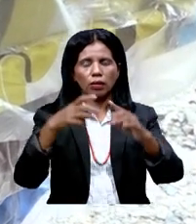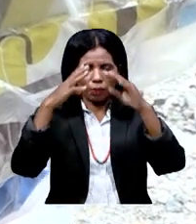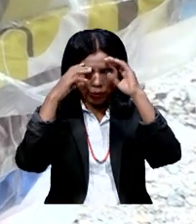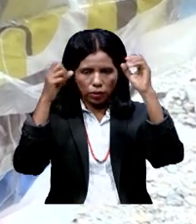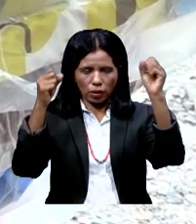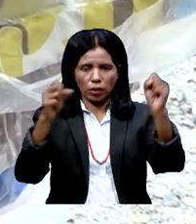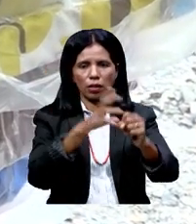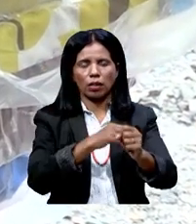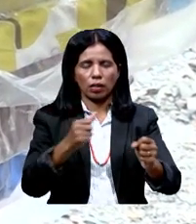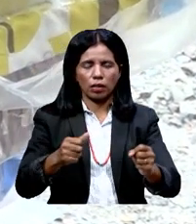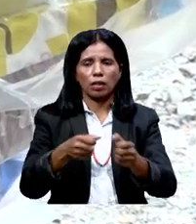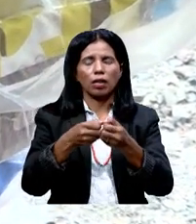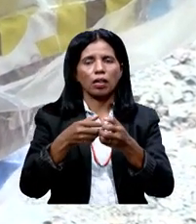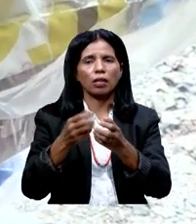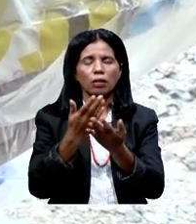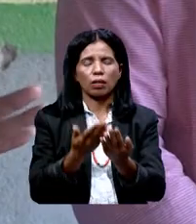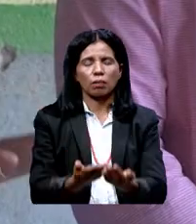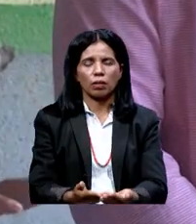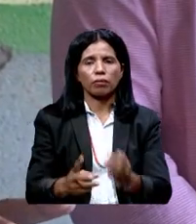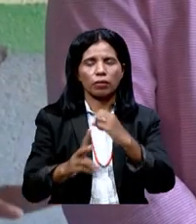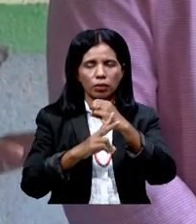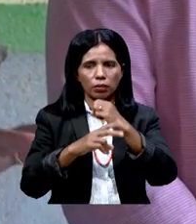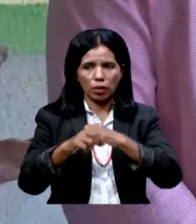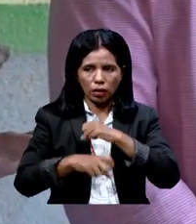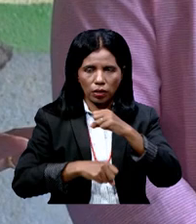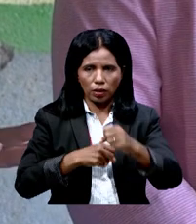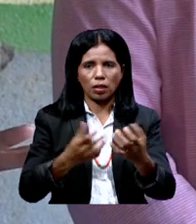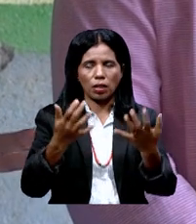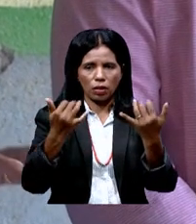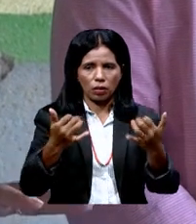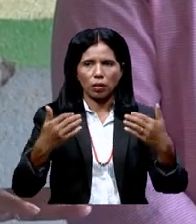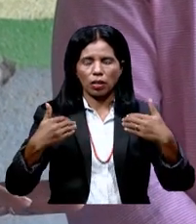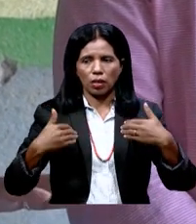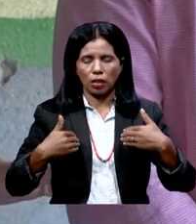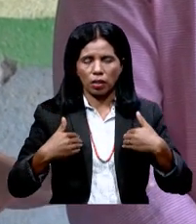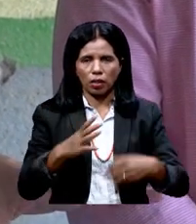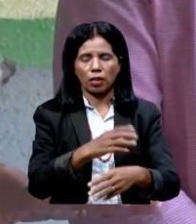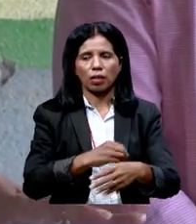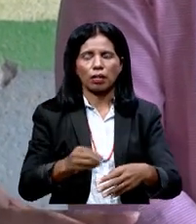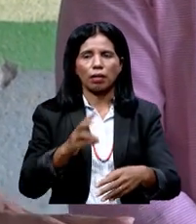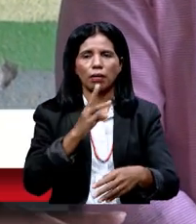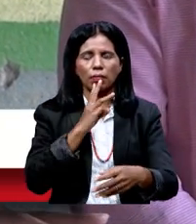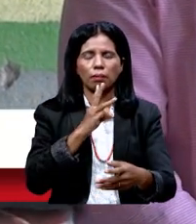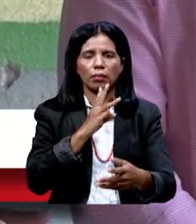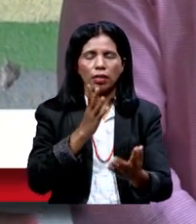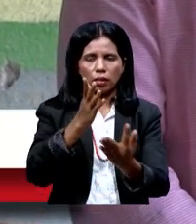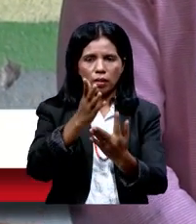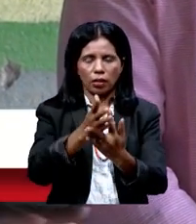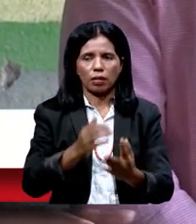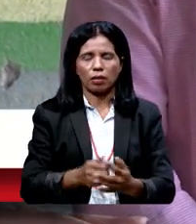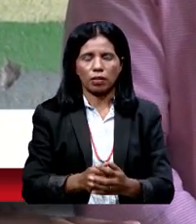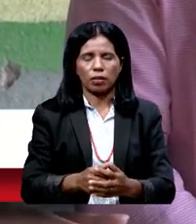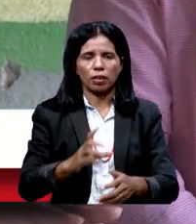república, né, a tuhakman vítima ser ne sofrimento. Agora acontece calamidade de que está na espera, ela